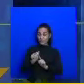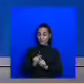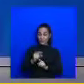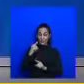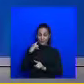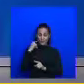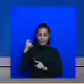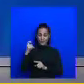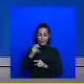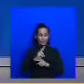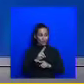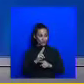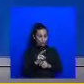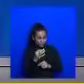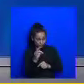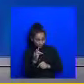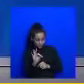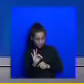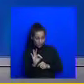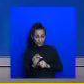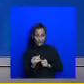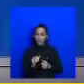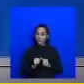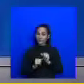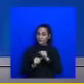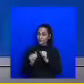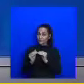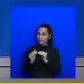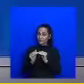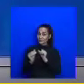maio. Auditores, confirmam?